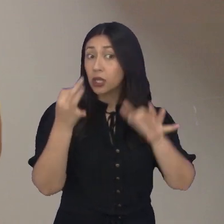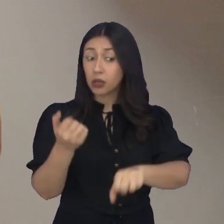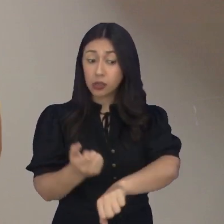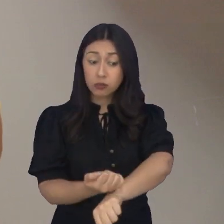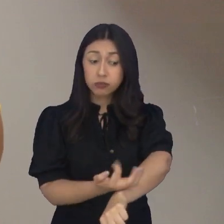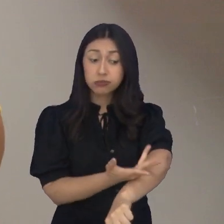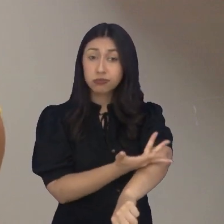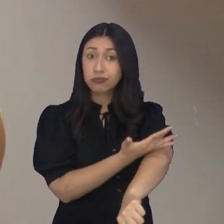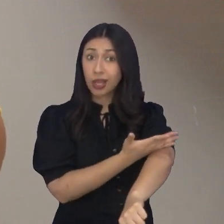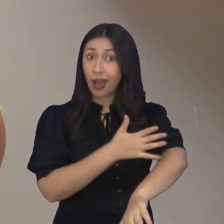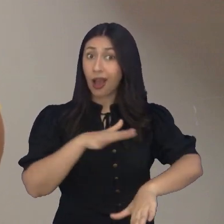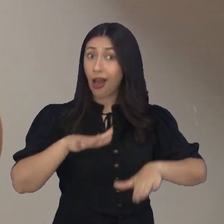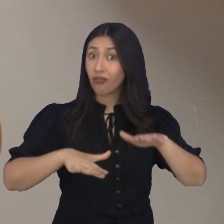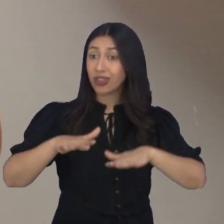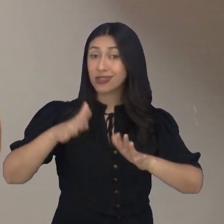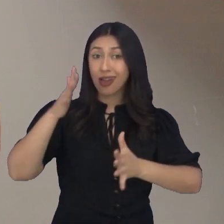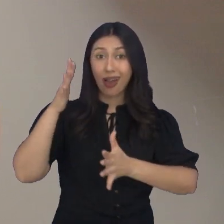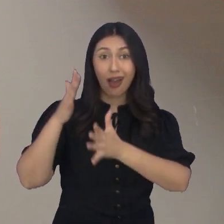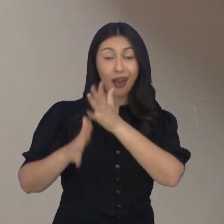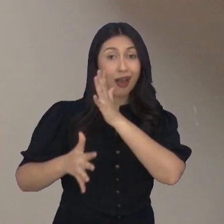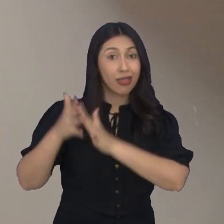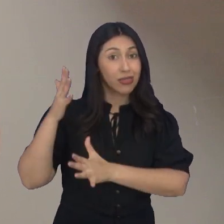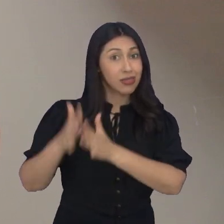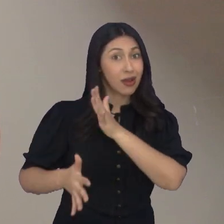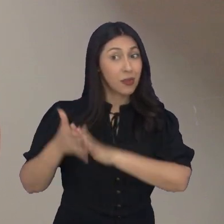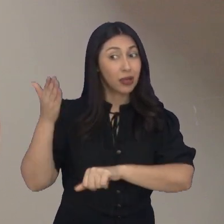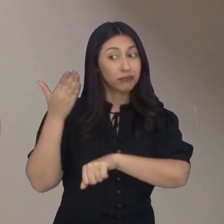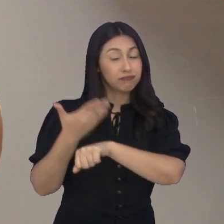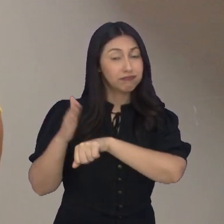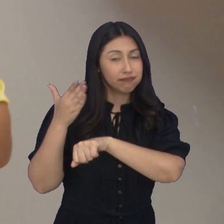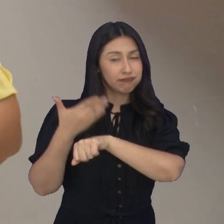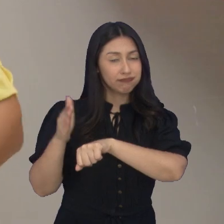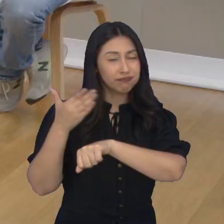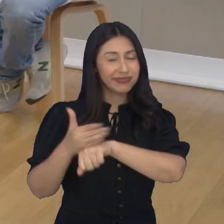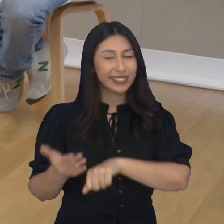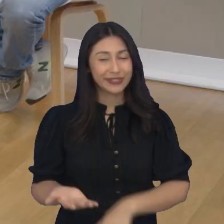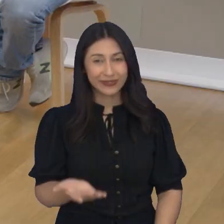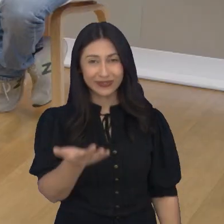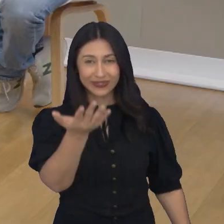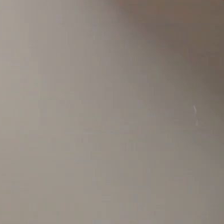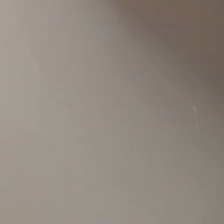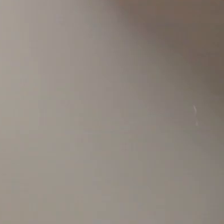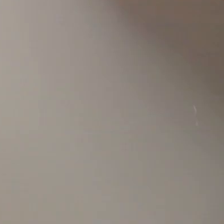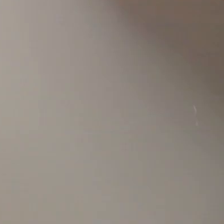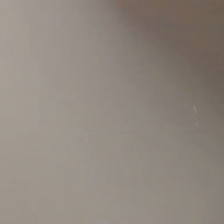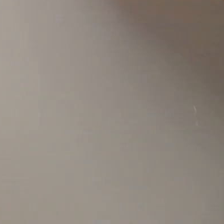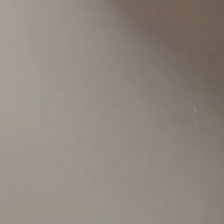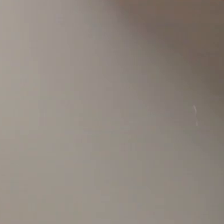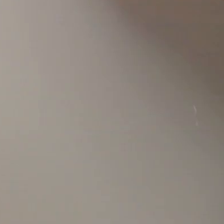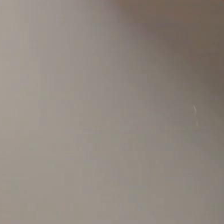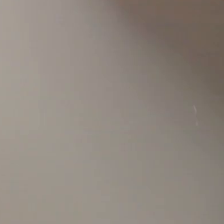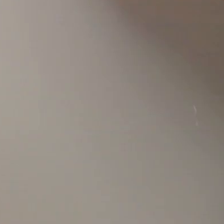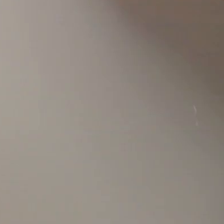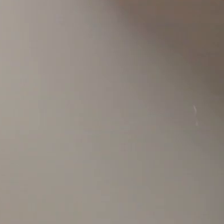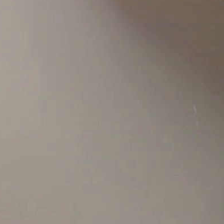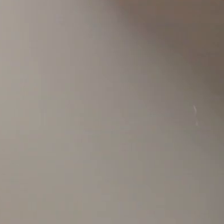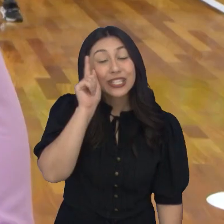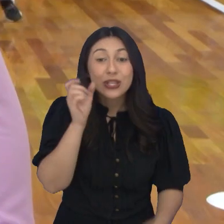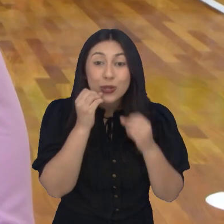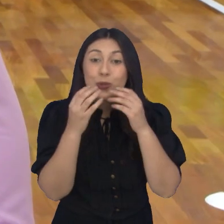podem influenciar na rotina de treinos. É com você, Gabi. Oi, Gi,